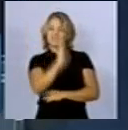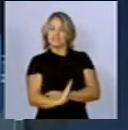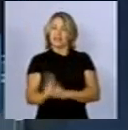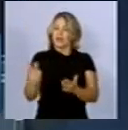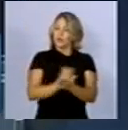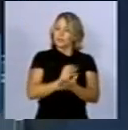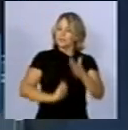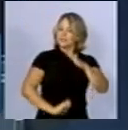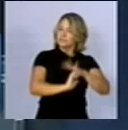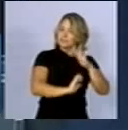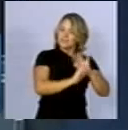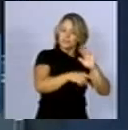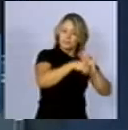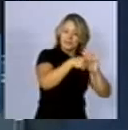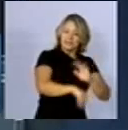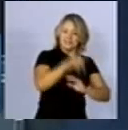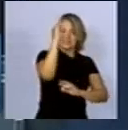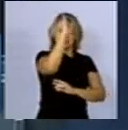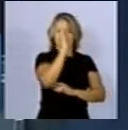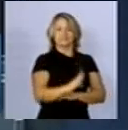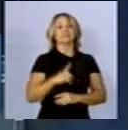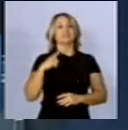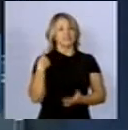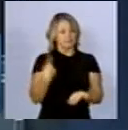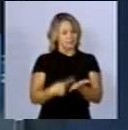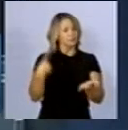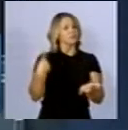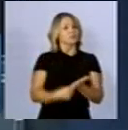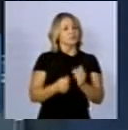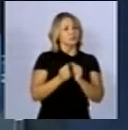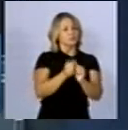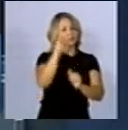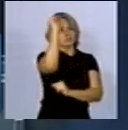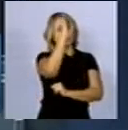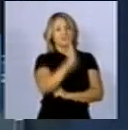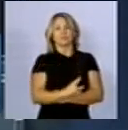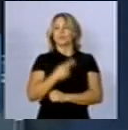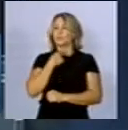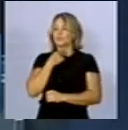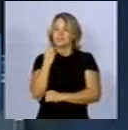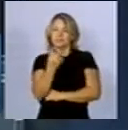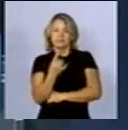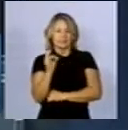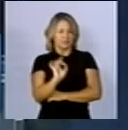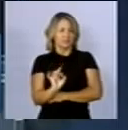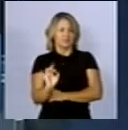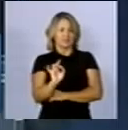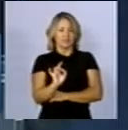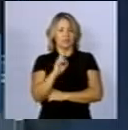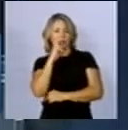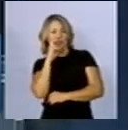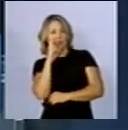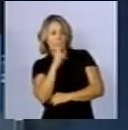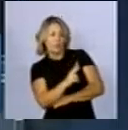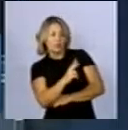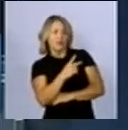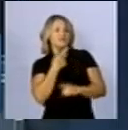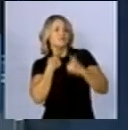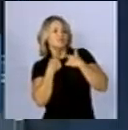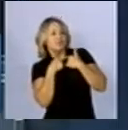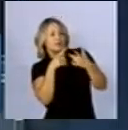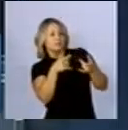estatais e nós temos um compromisso com o Brasil. Nós não não vamos simplesmente eh olhar os nossos interesses